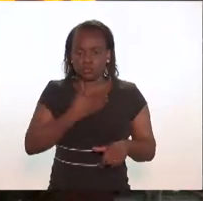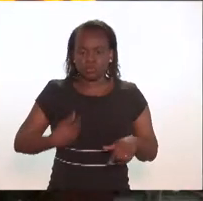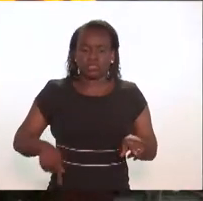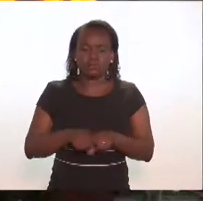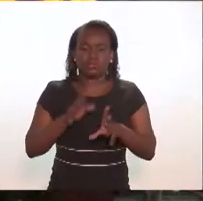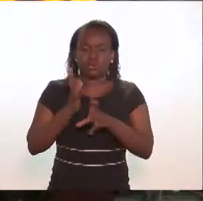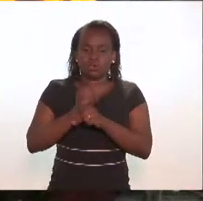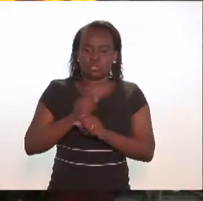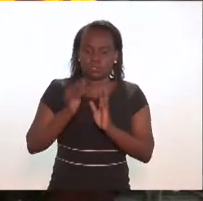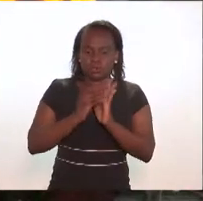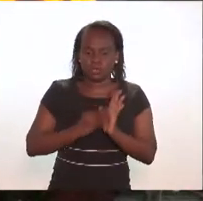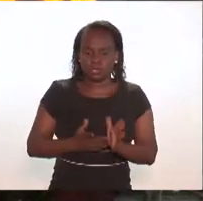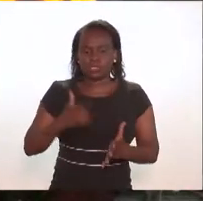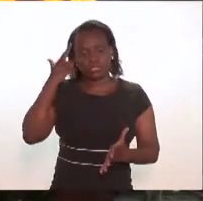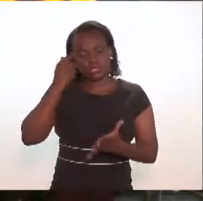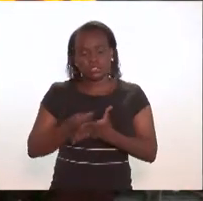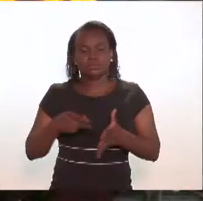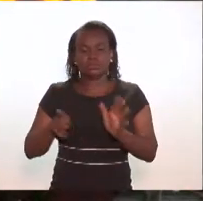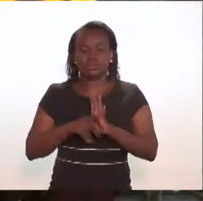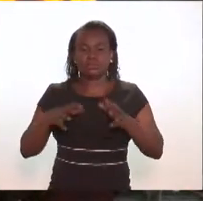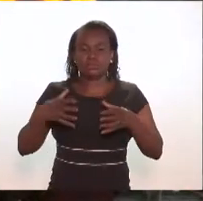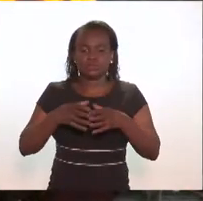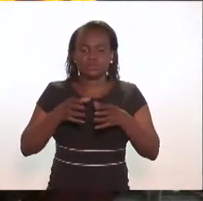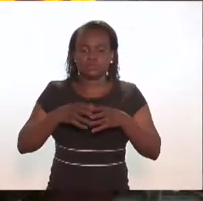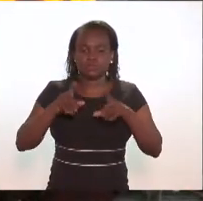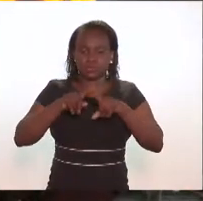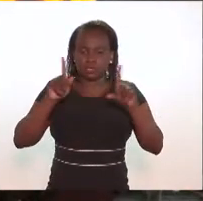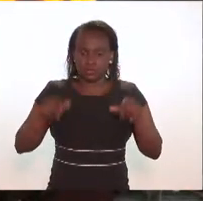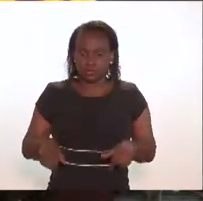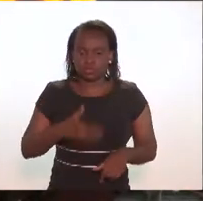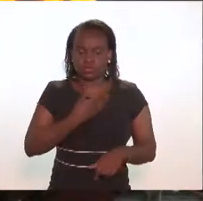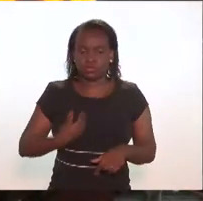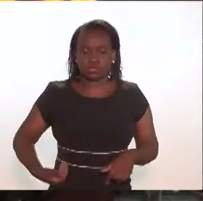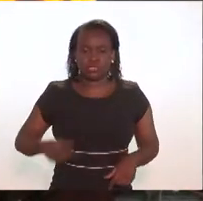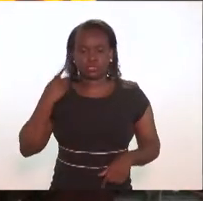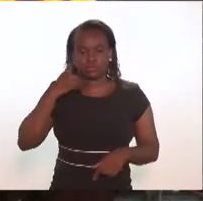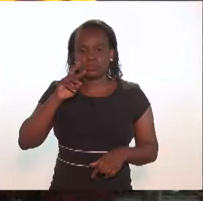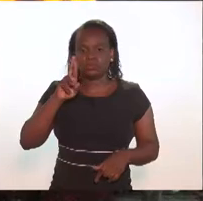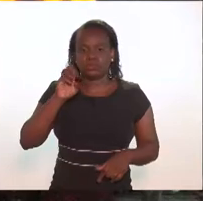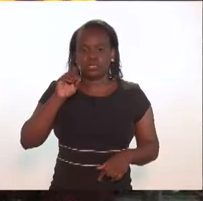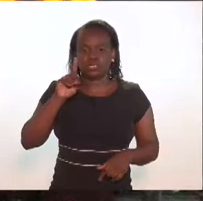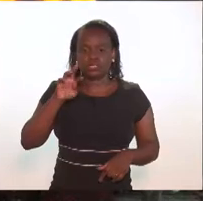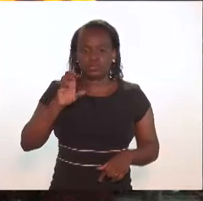Para emitir parecer pela Comissão de Servidores Públicos, deputado Rodrigo Amorim.